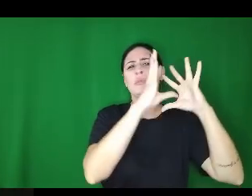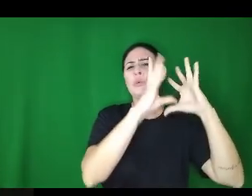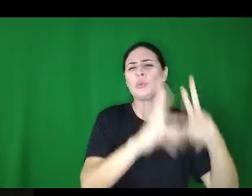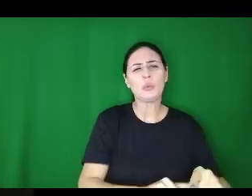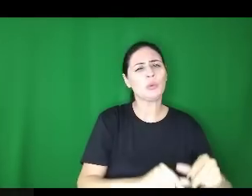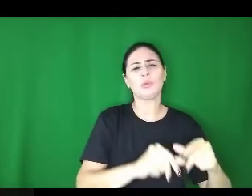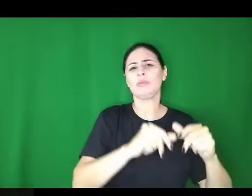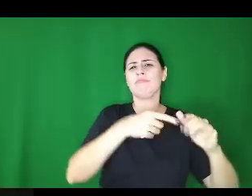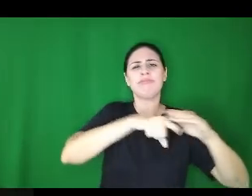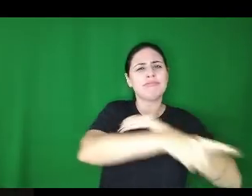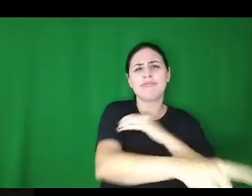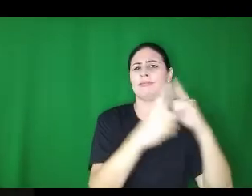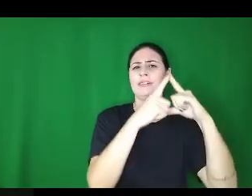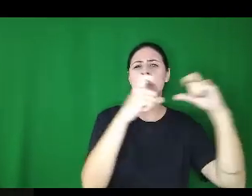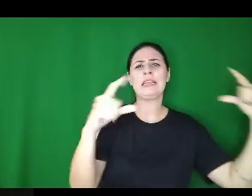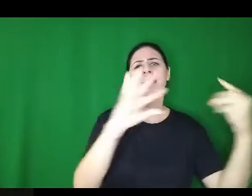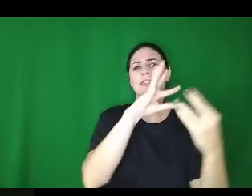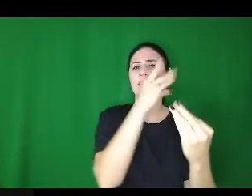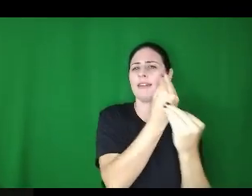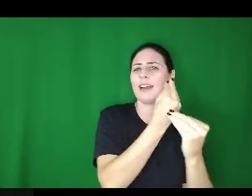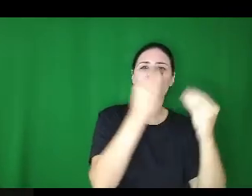em quê? Né?